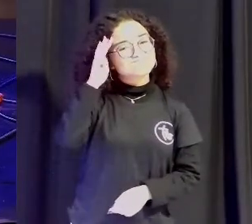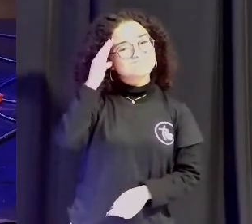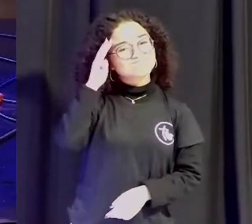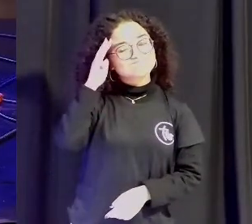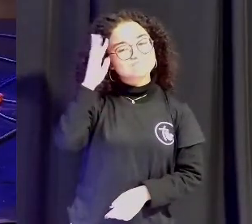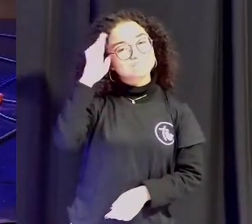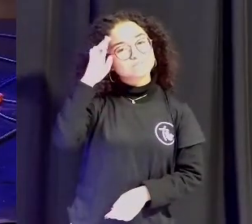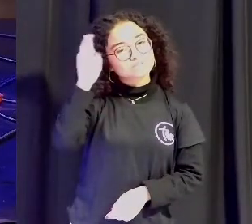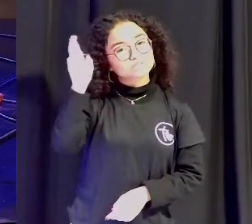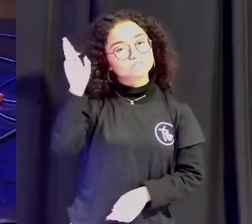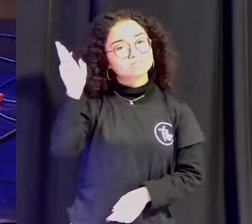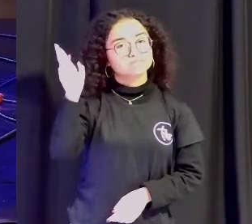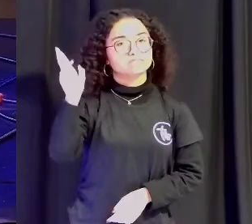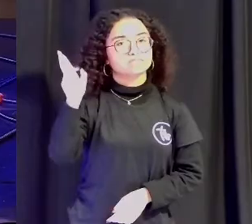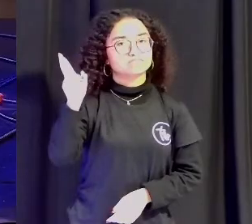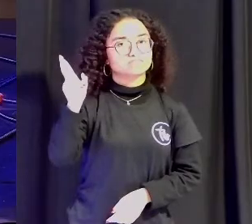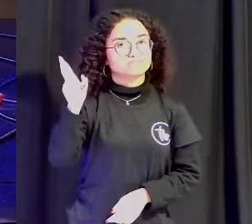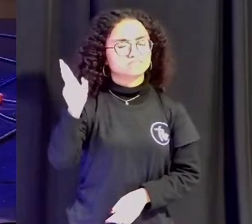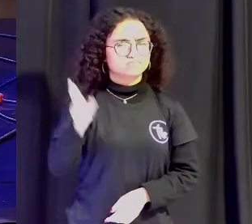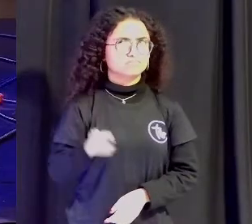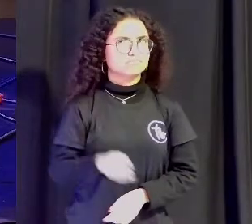sabes.